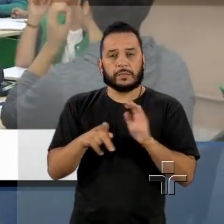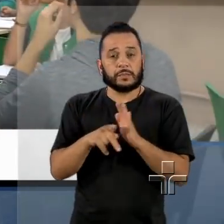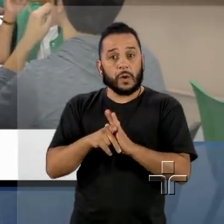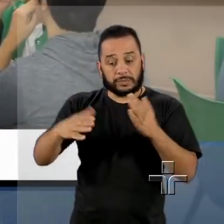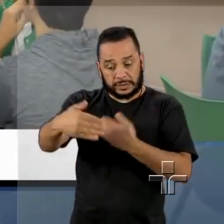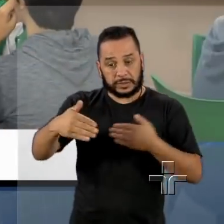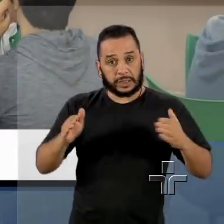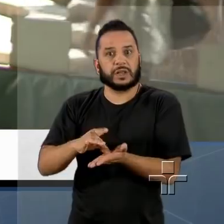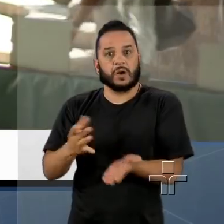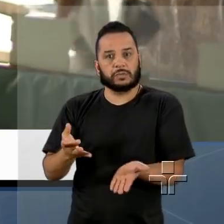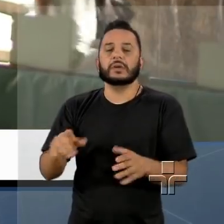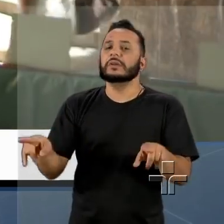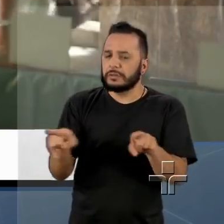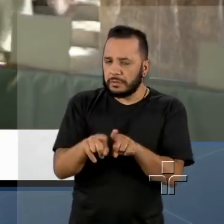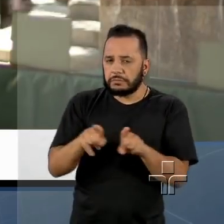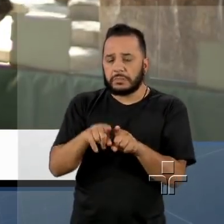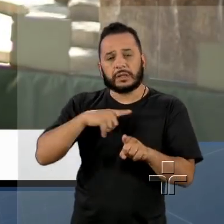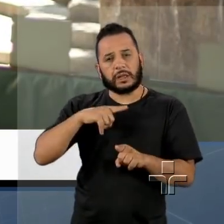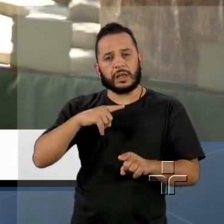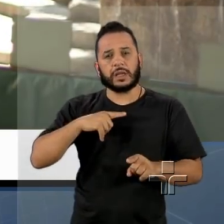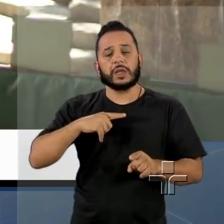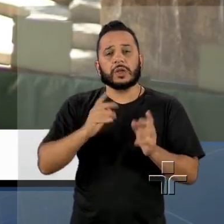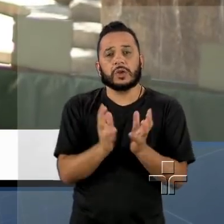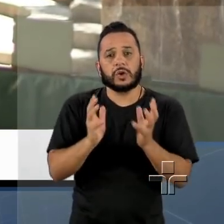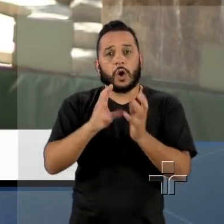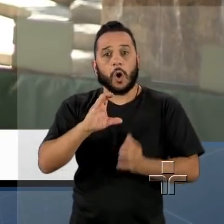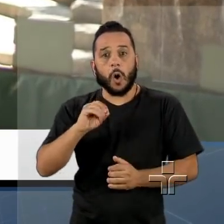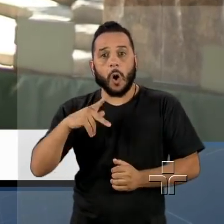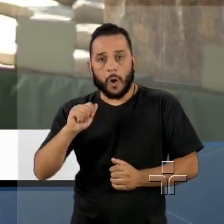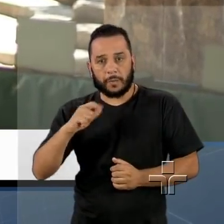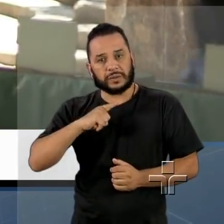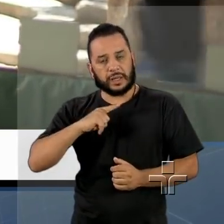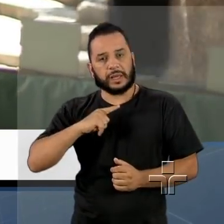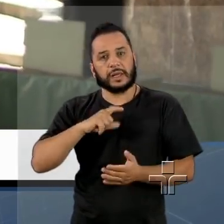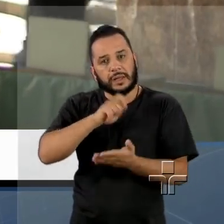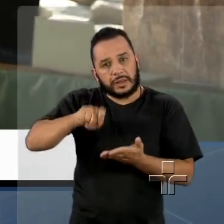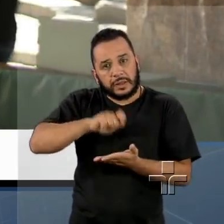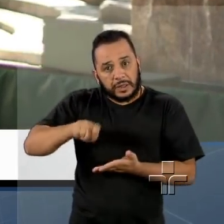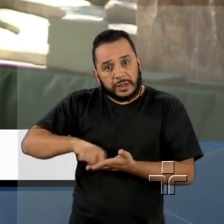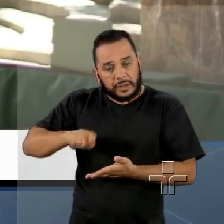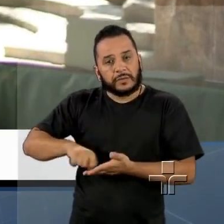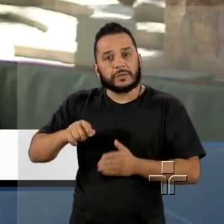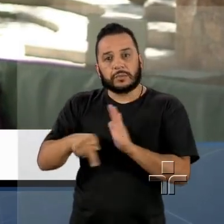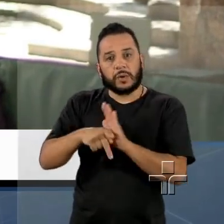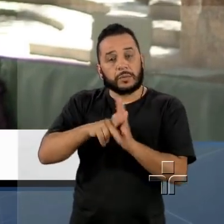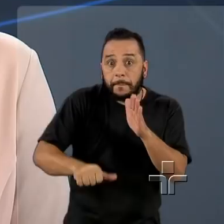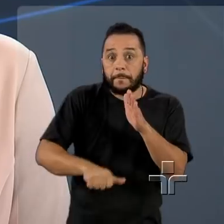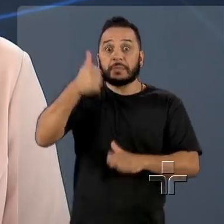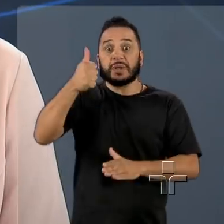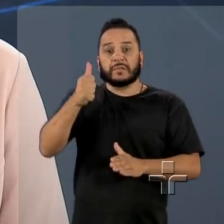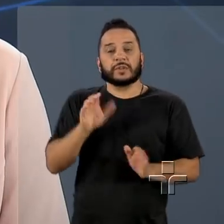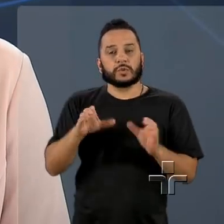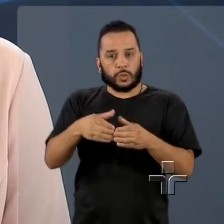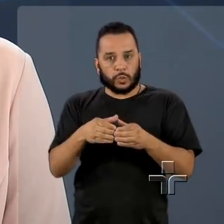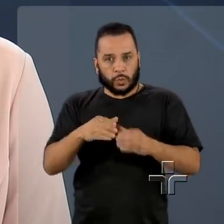do interior paulista que investe em ciência e tecnologia. Eu só tô nos Estados Unidos por causa da